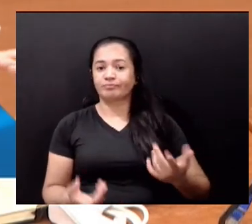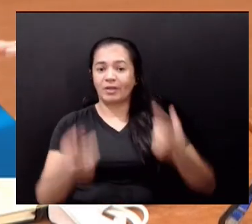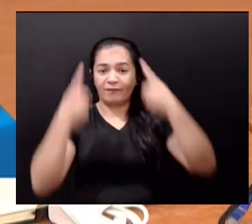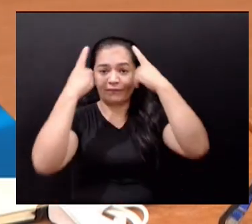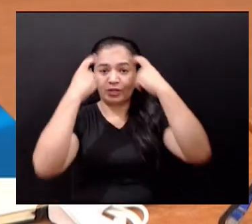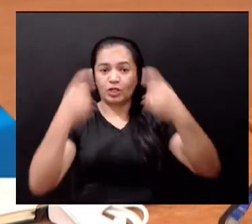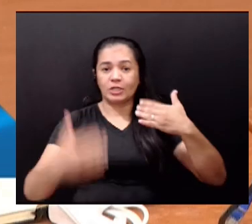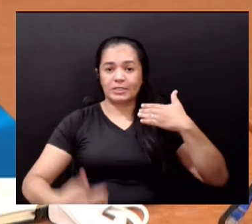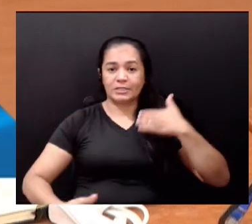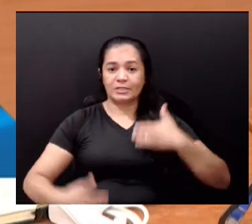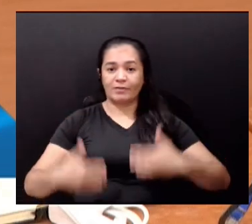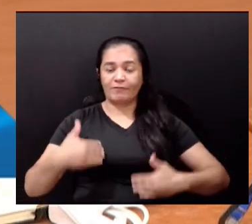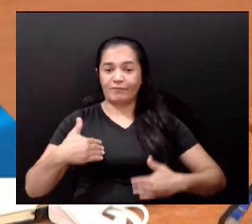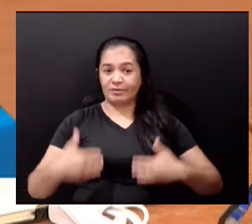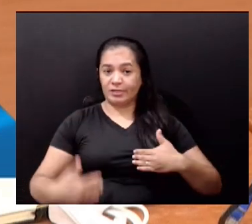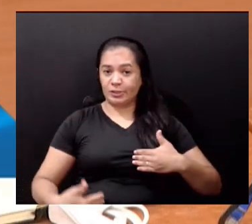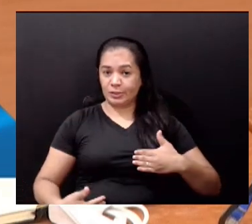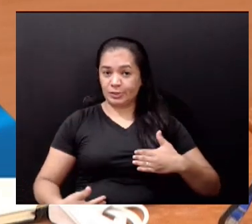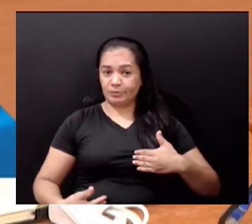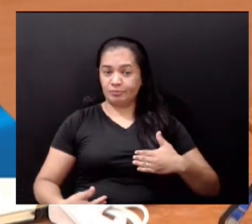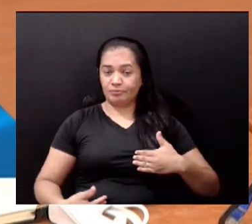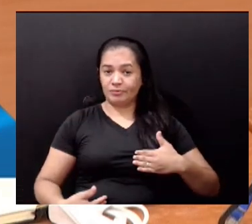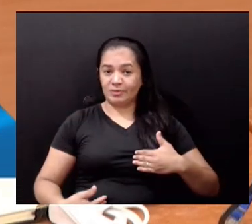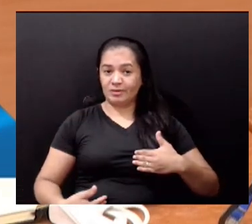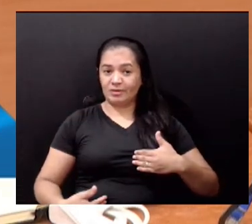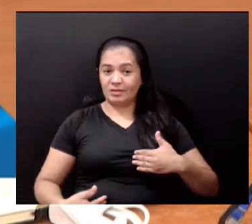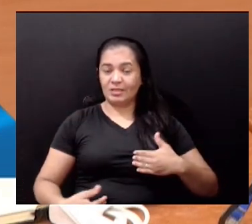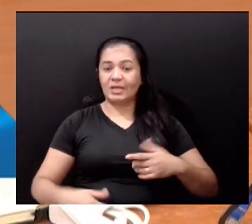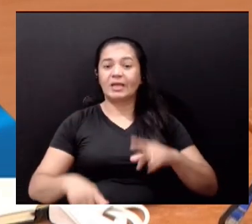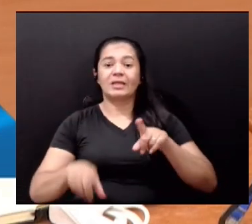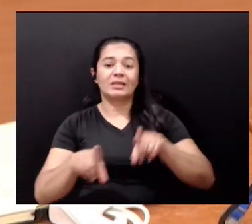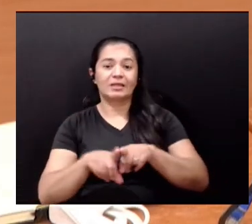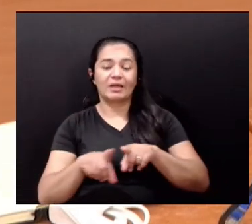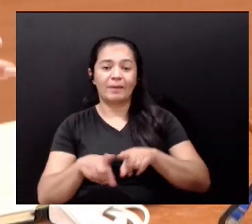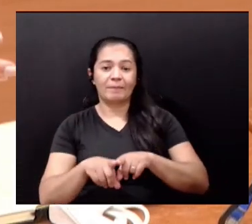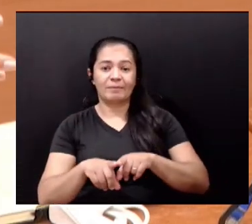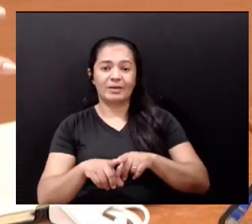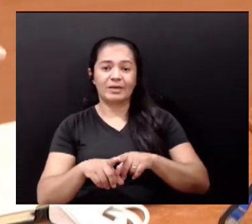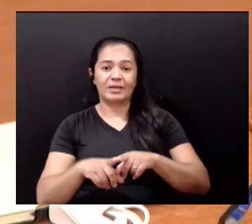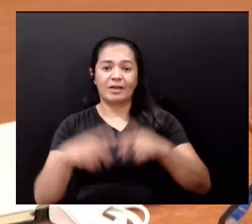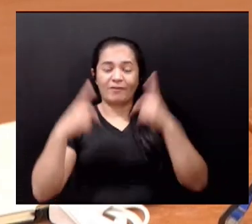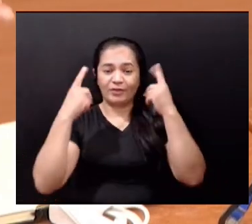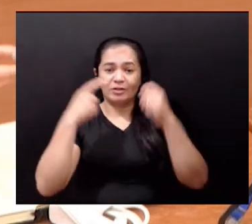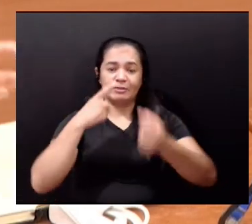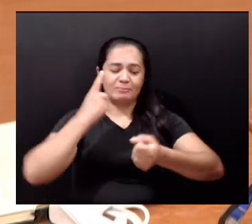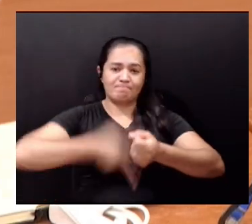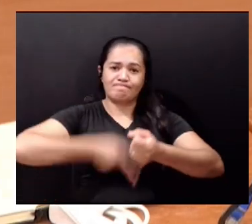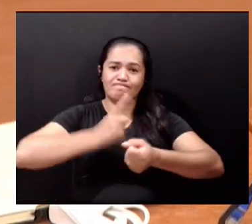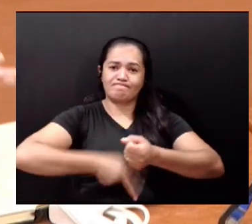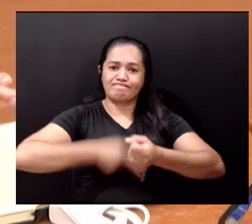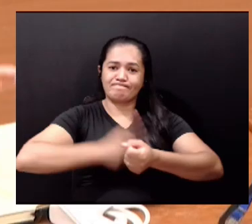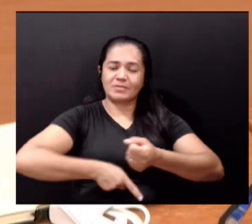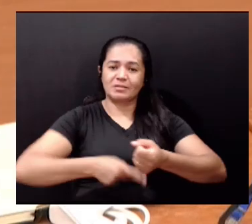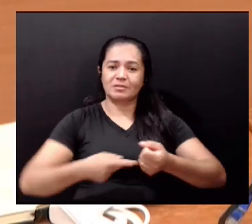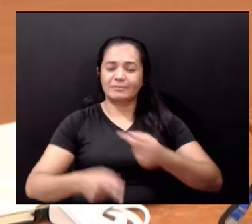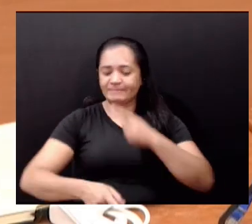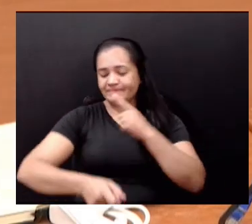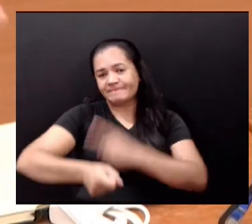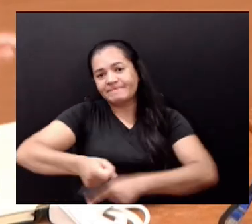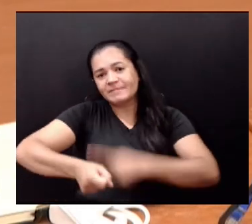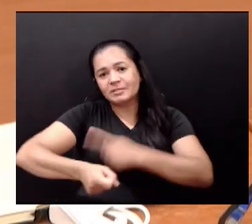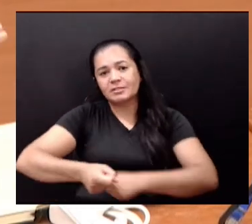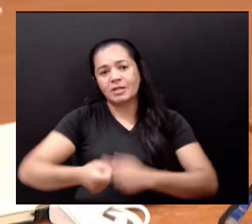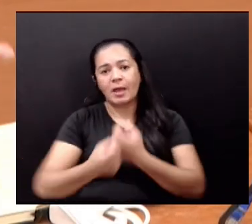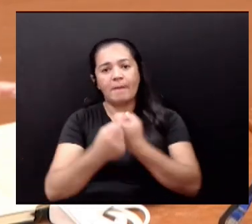realizada por terceiros, quanto a autoprovocada, né? Acho que todo mundo que atende num pronto atendimento, assim, é impossível passar um dia